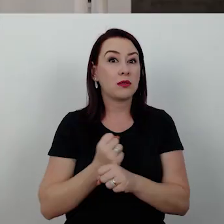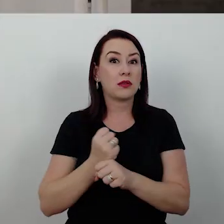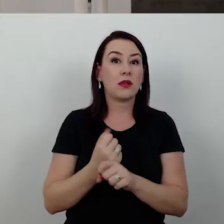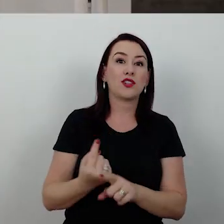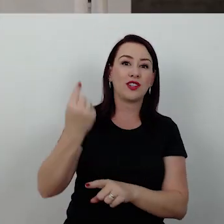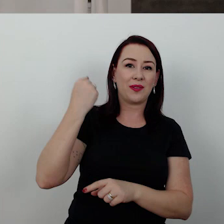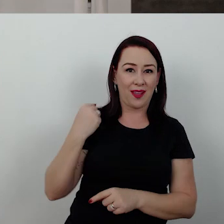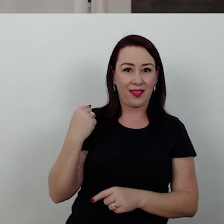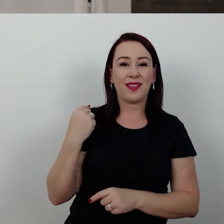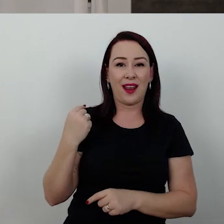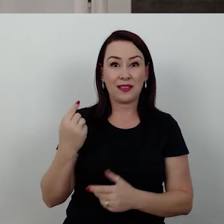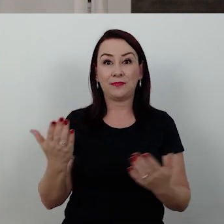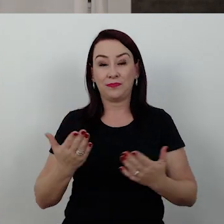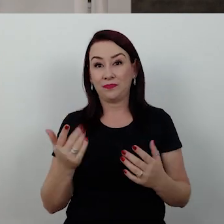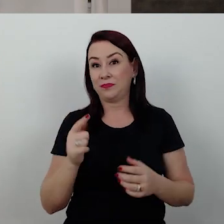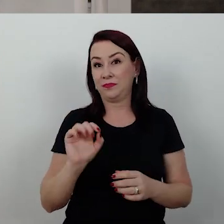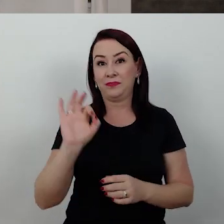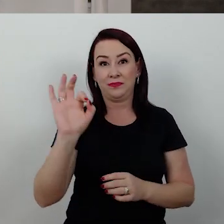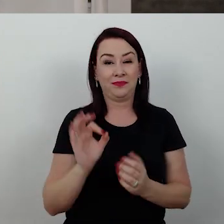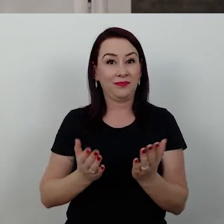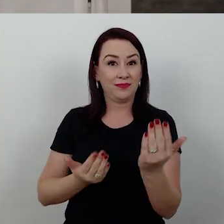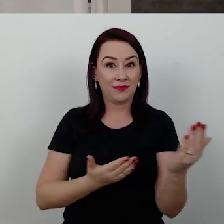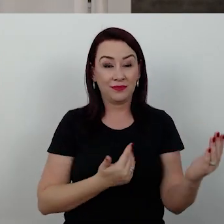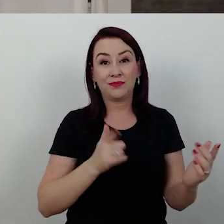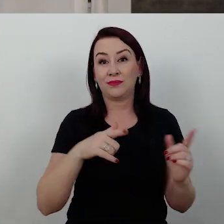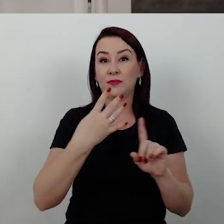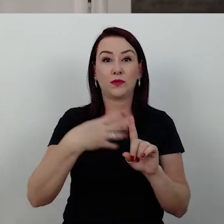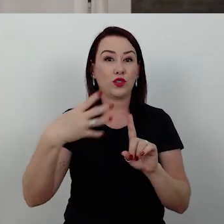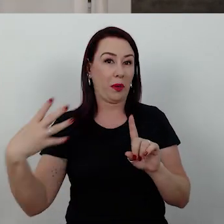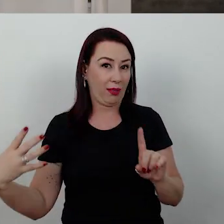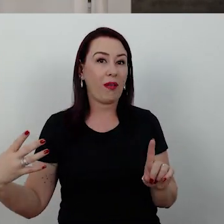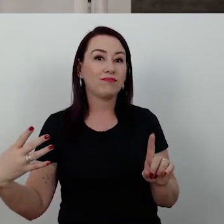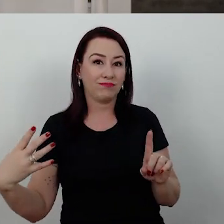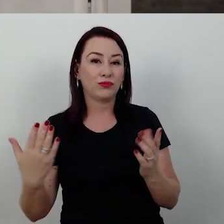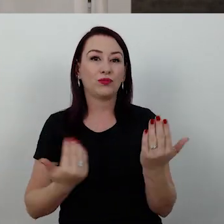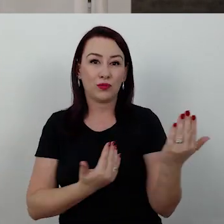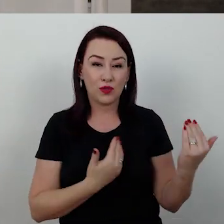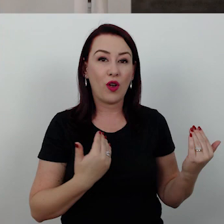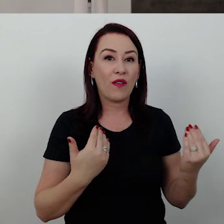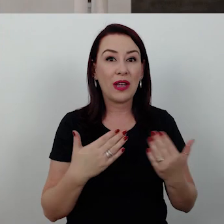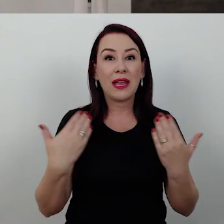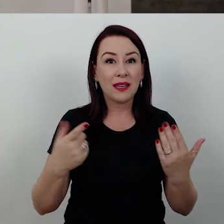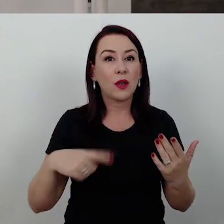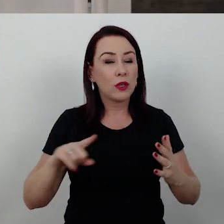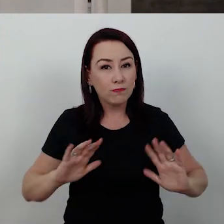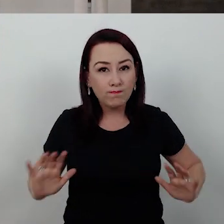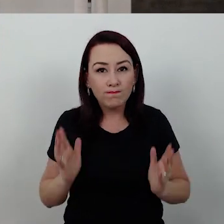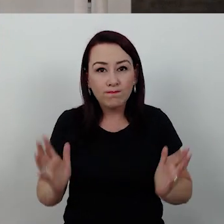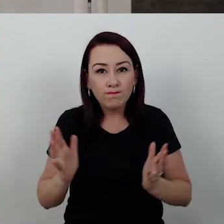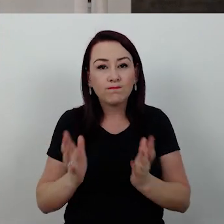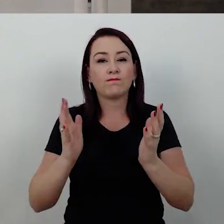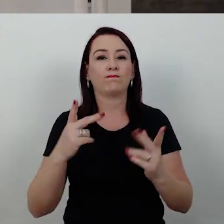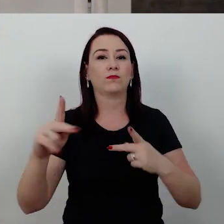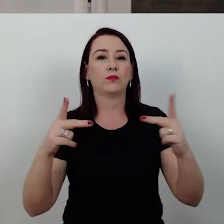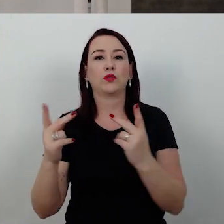diversidades. Né, hoje, 70% dos jovens do Querô são LGBTQI+, e a gente impulsiona a carreira deles